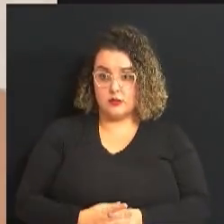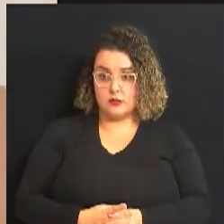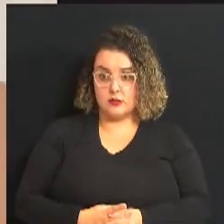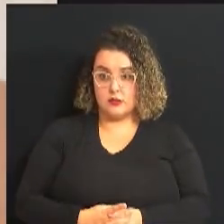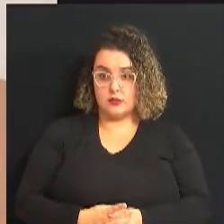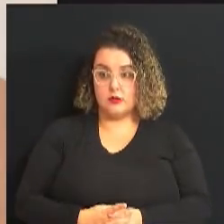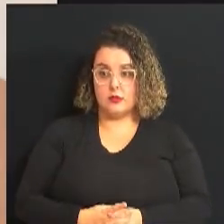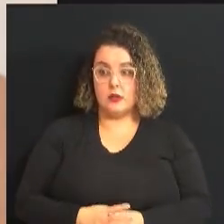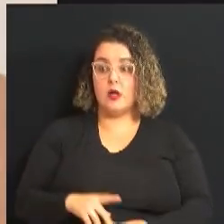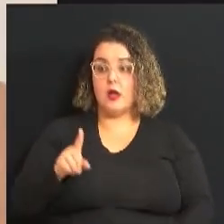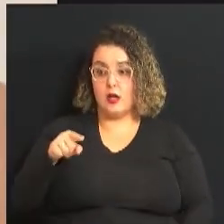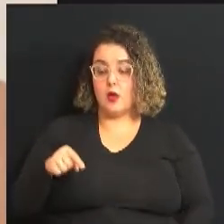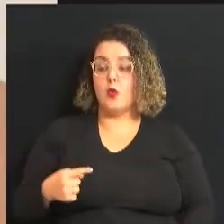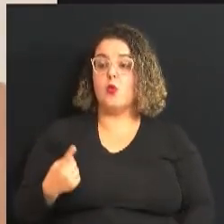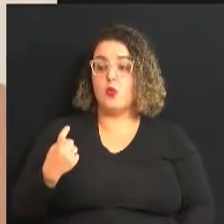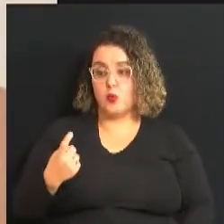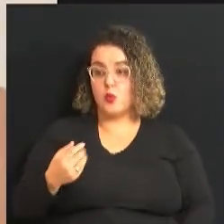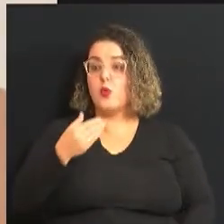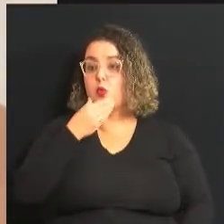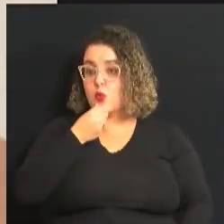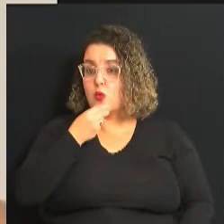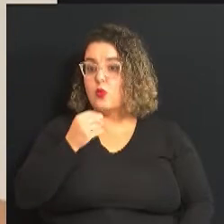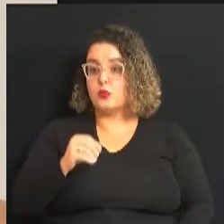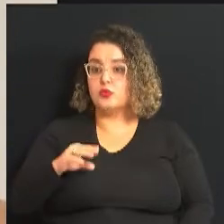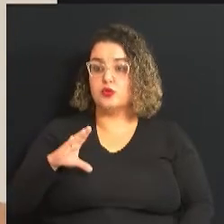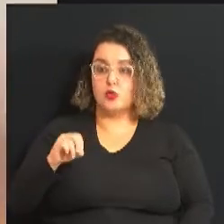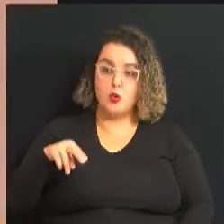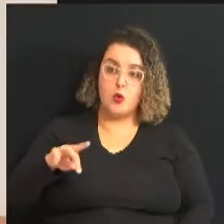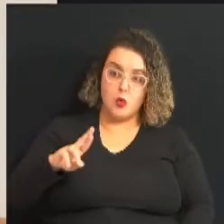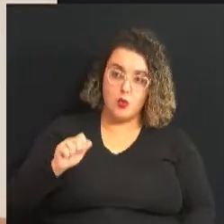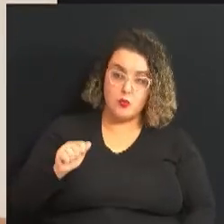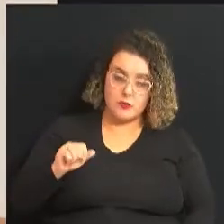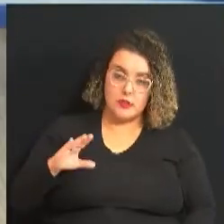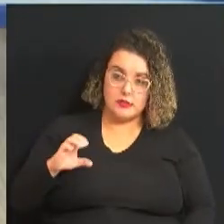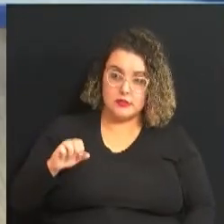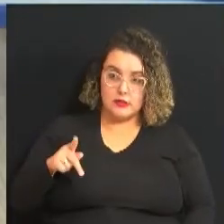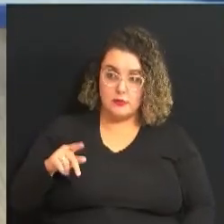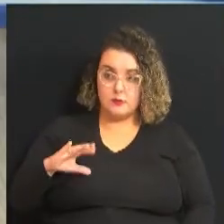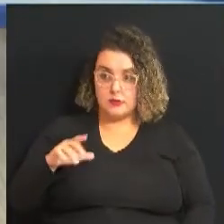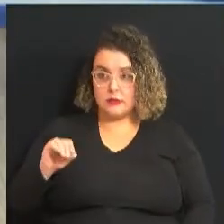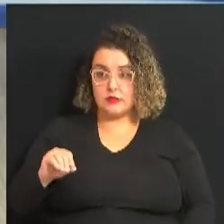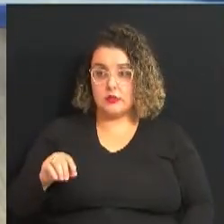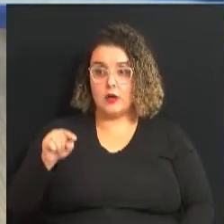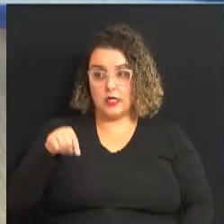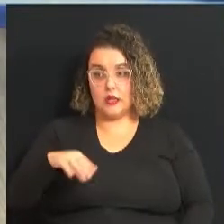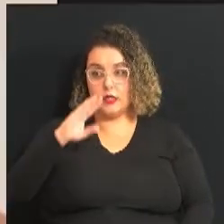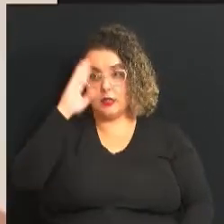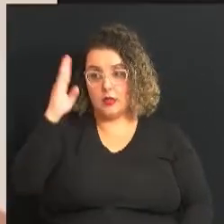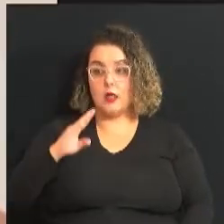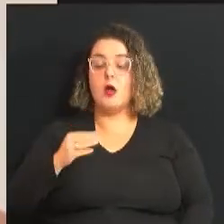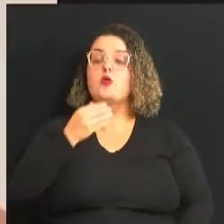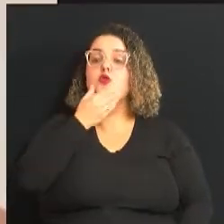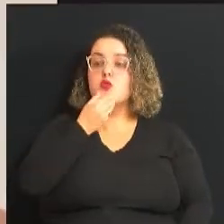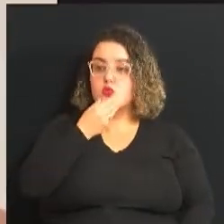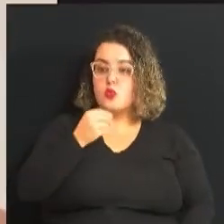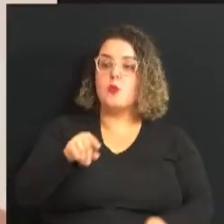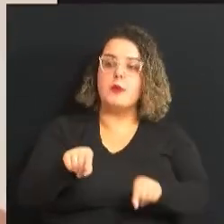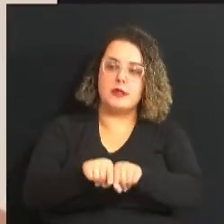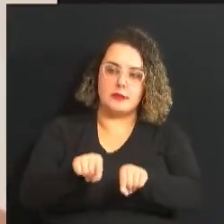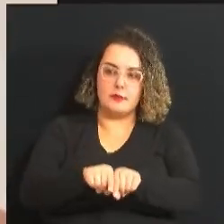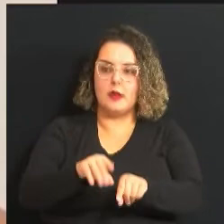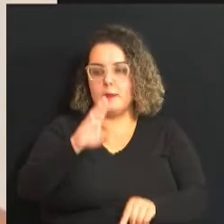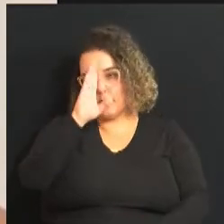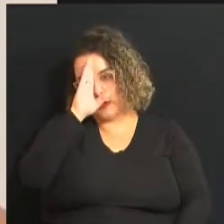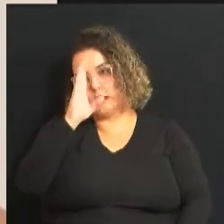é o único método masculino de contracepção, né, vigente no Brasil. A do homem também. A princípio, quando a